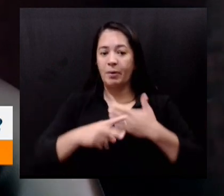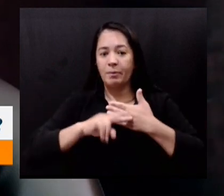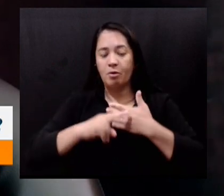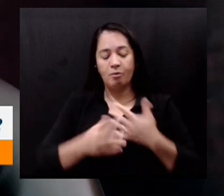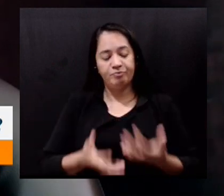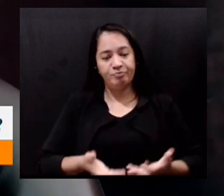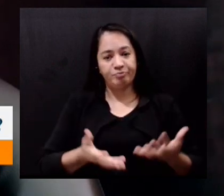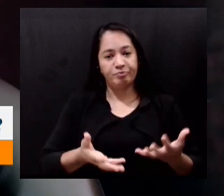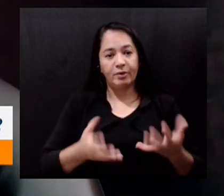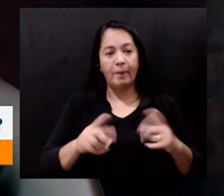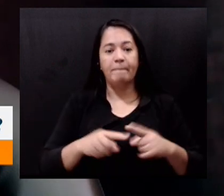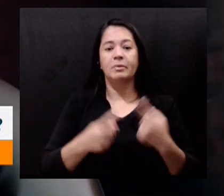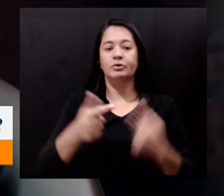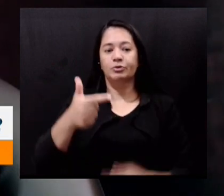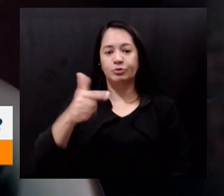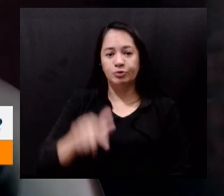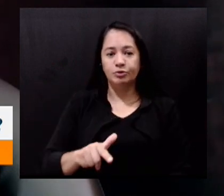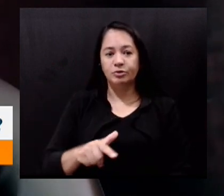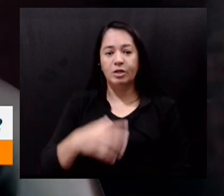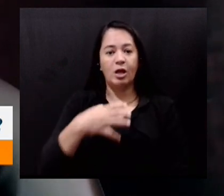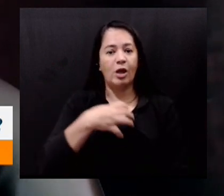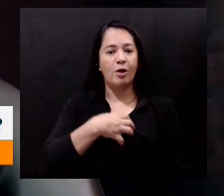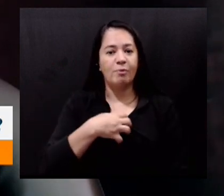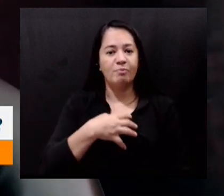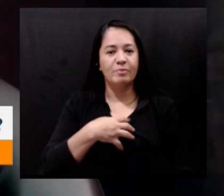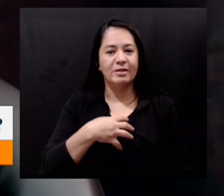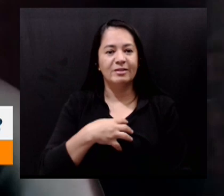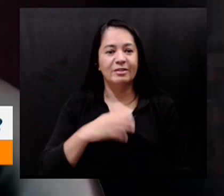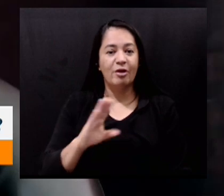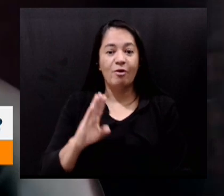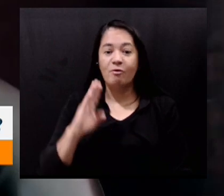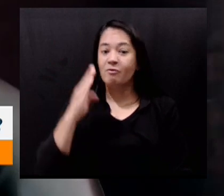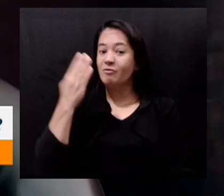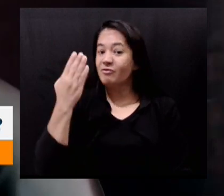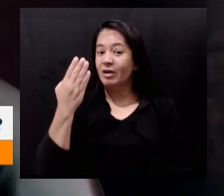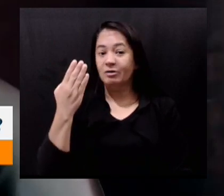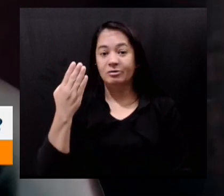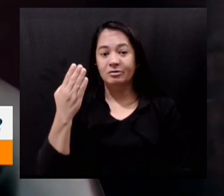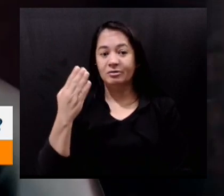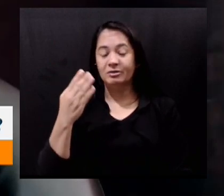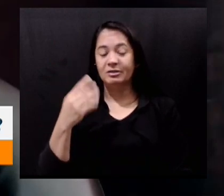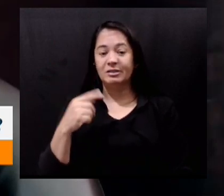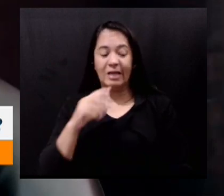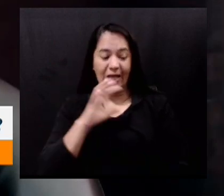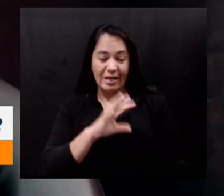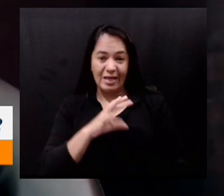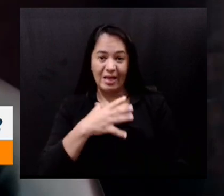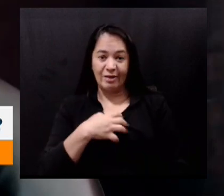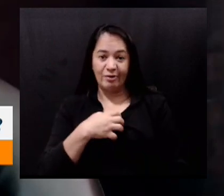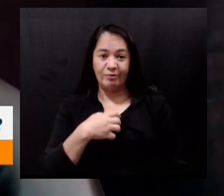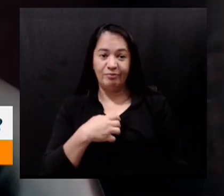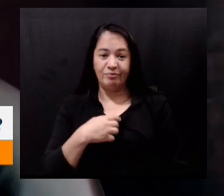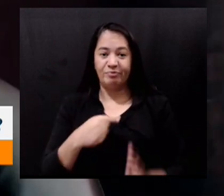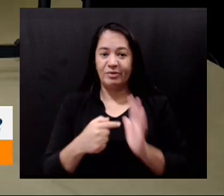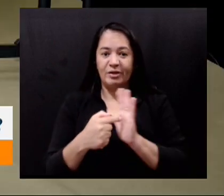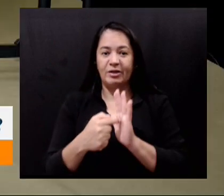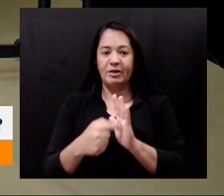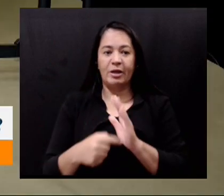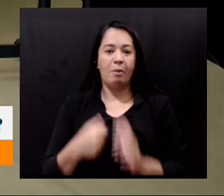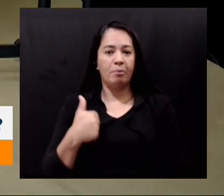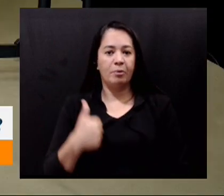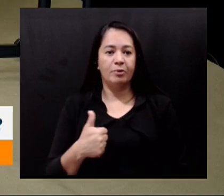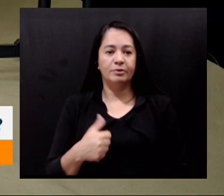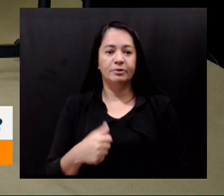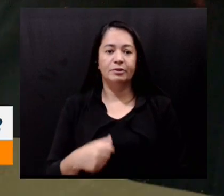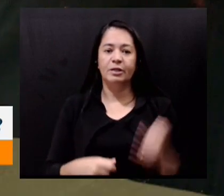assim, é uma sensação falsa de que aquele comportamento está tendo uma função positiva. É importante a gente lembrar